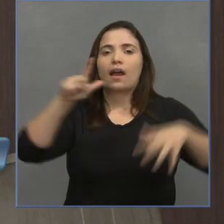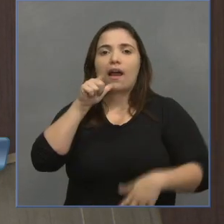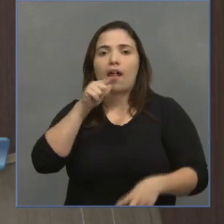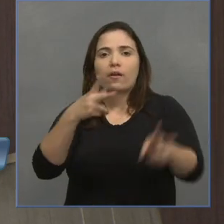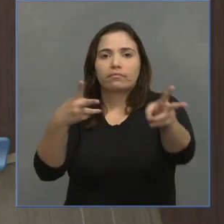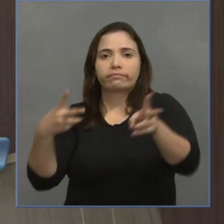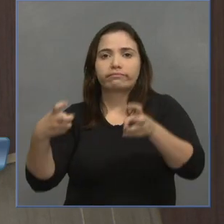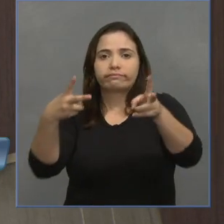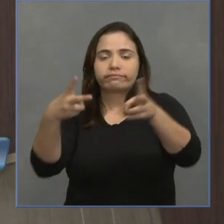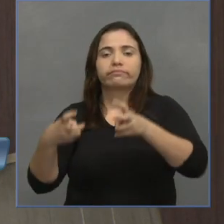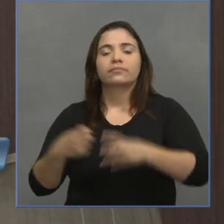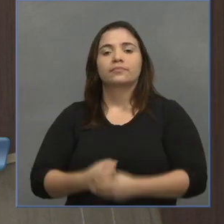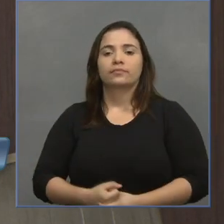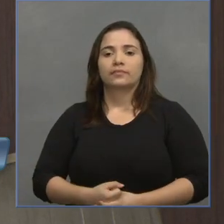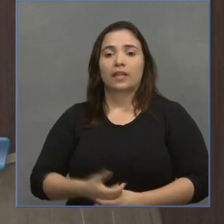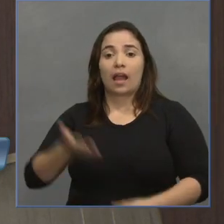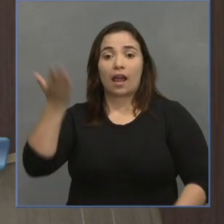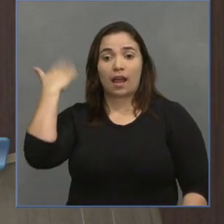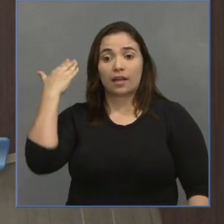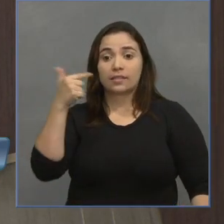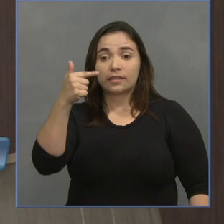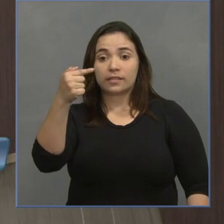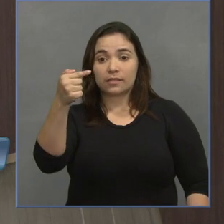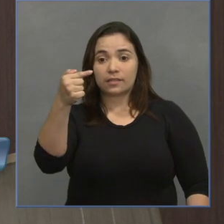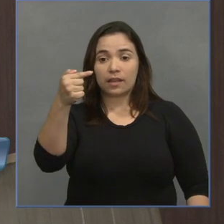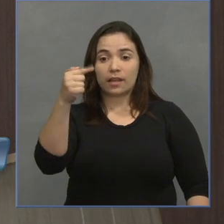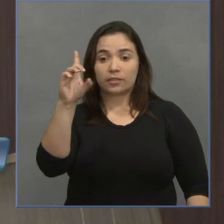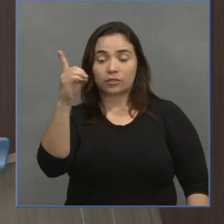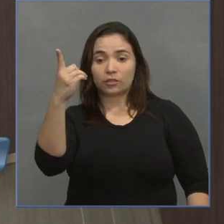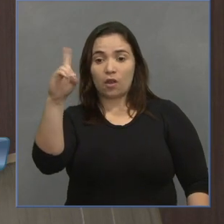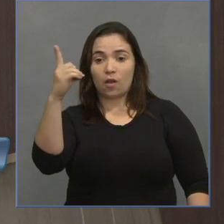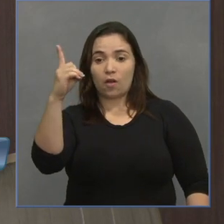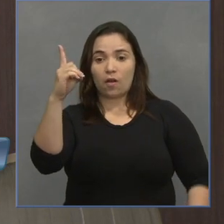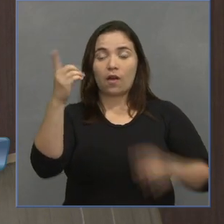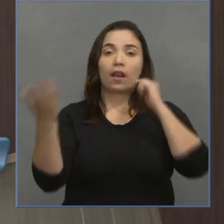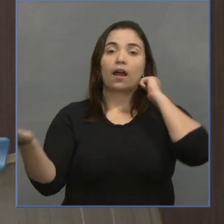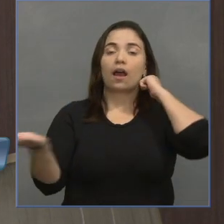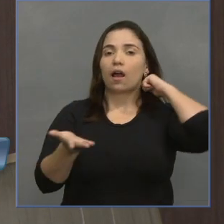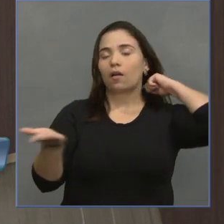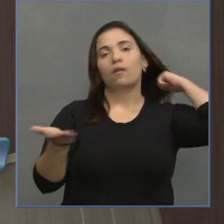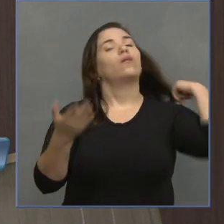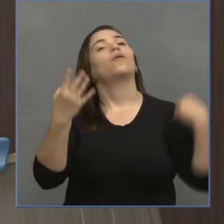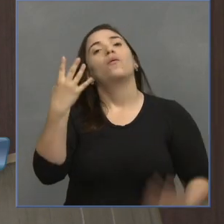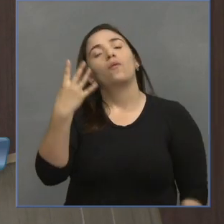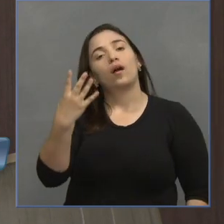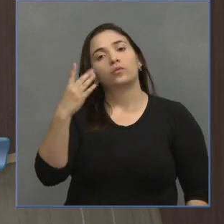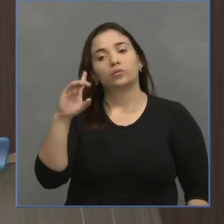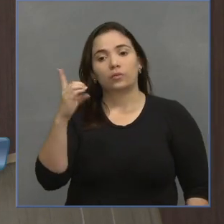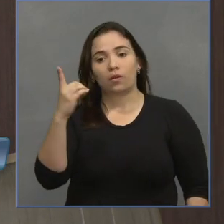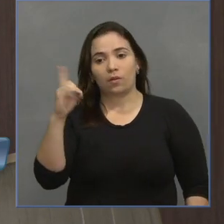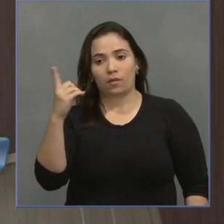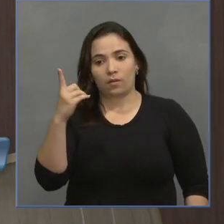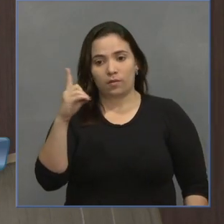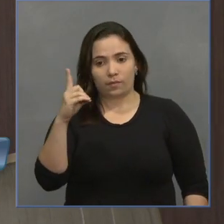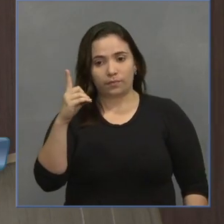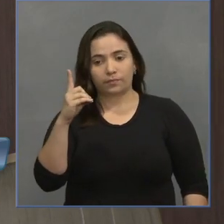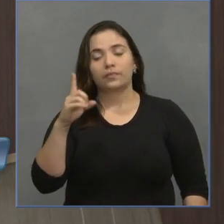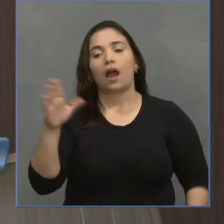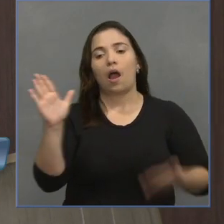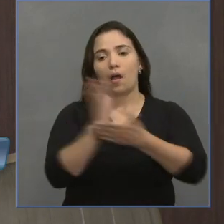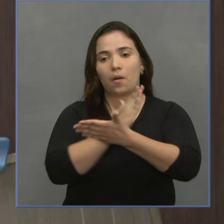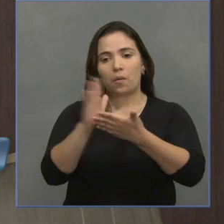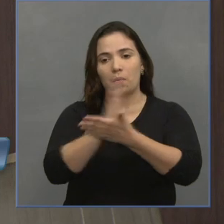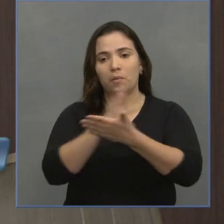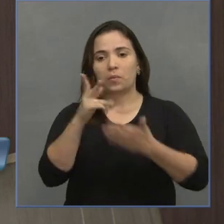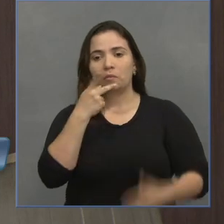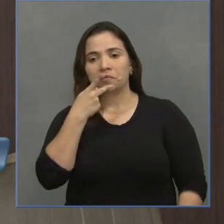uma década atrás era $7 o metro cúbico, se fala agora em $4 o metro cúbico, alguns dizem que, inclusive, pode baixar de